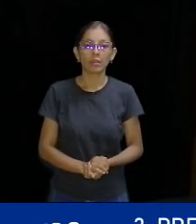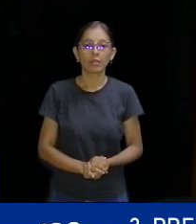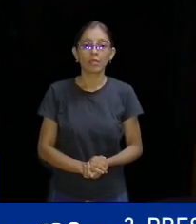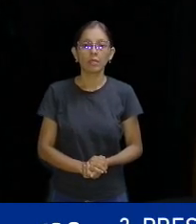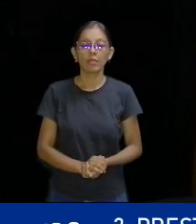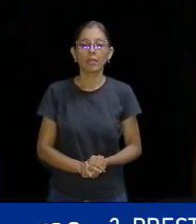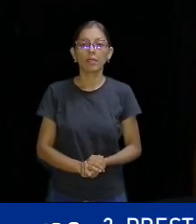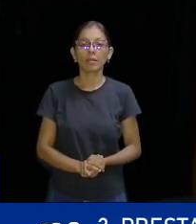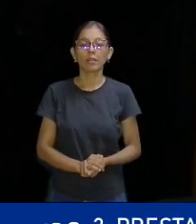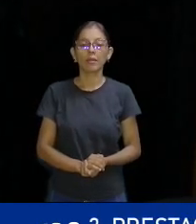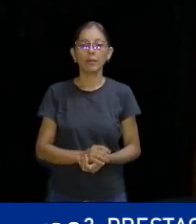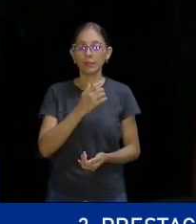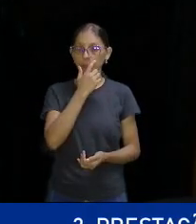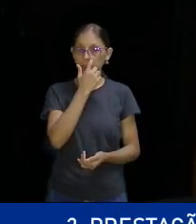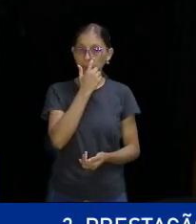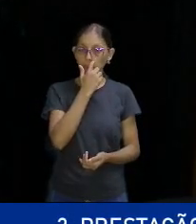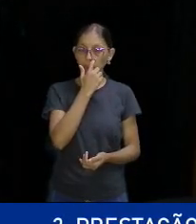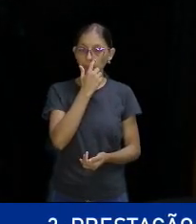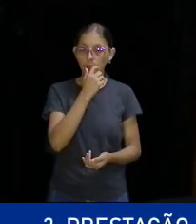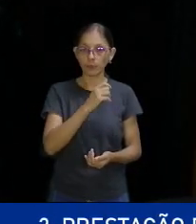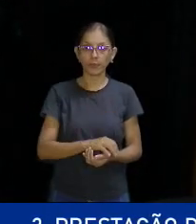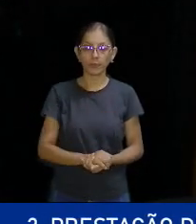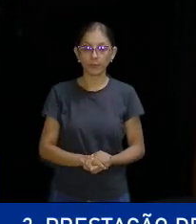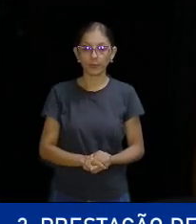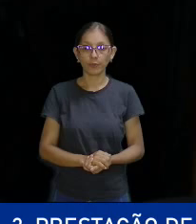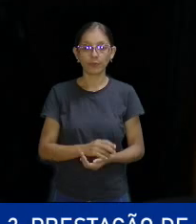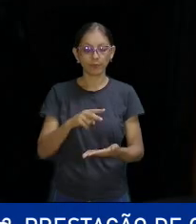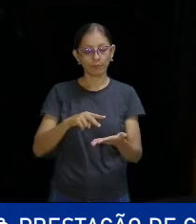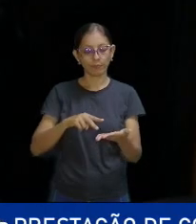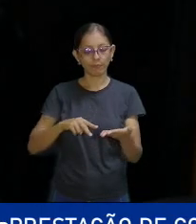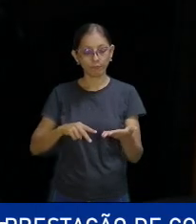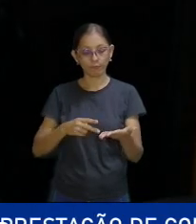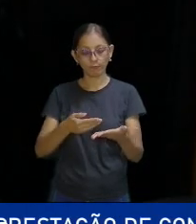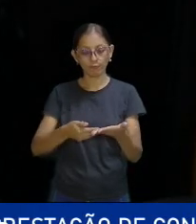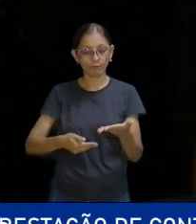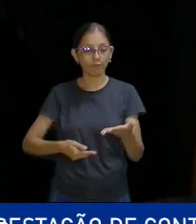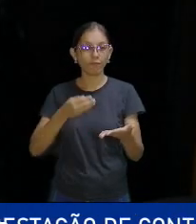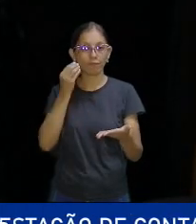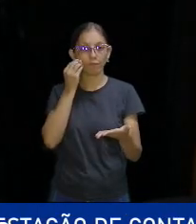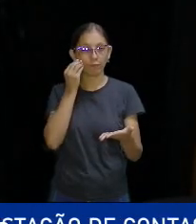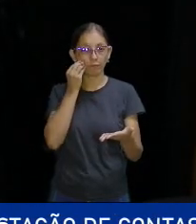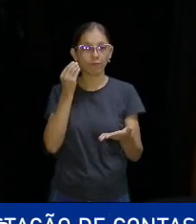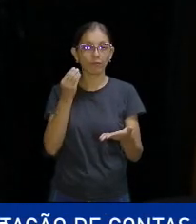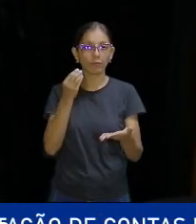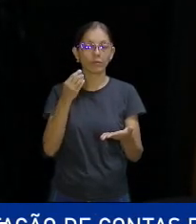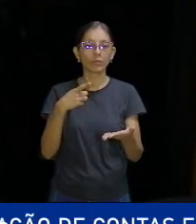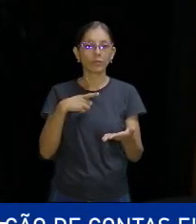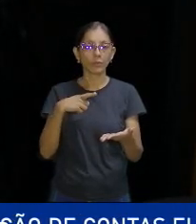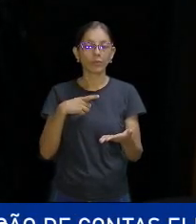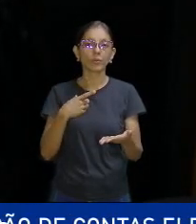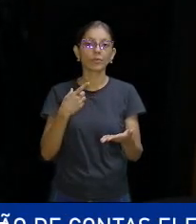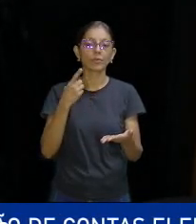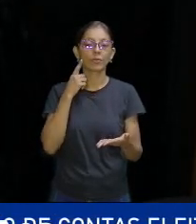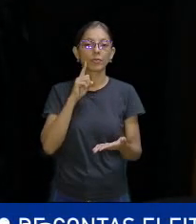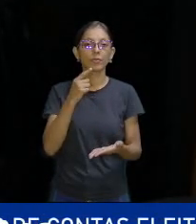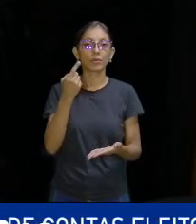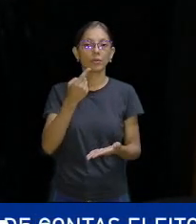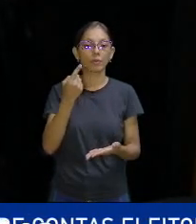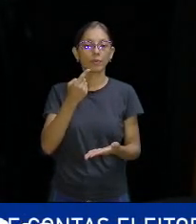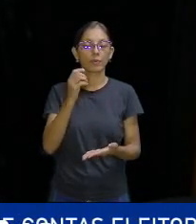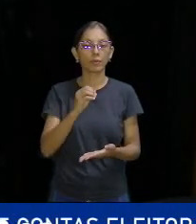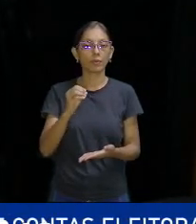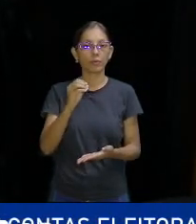circularização mantidos pela Justiça Eleitoral. Nesse demonstrativo, consta um crédito em 1º de outubro de